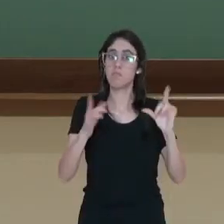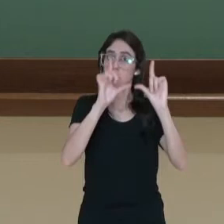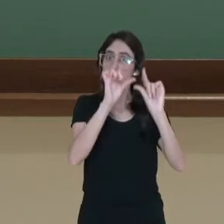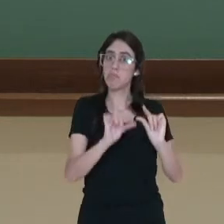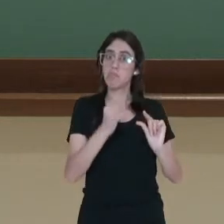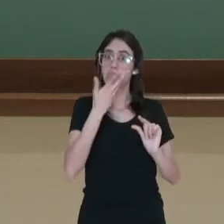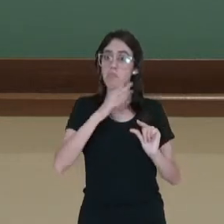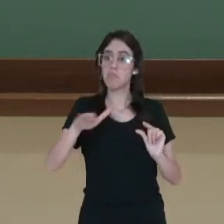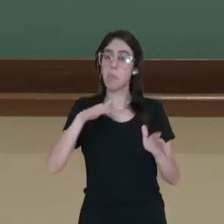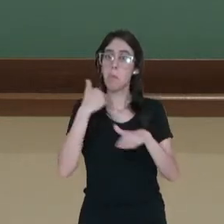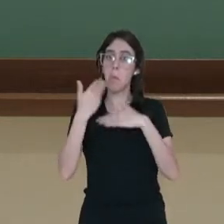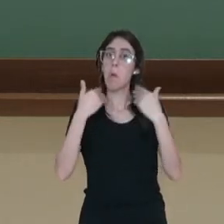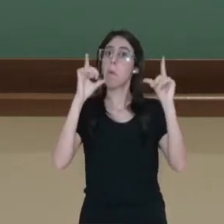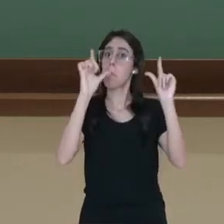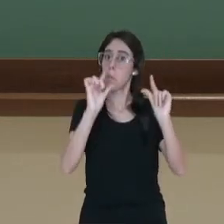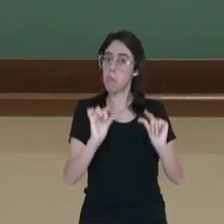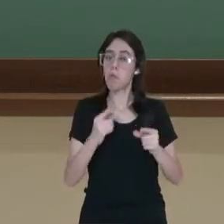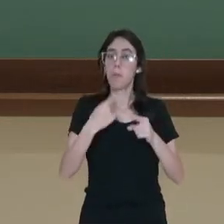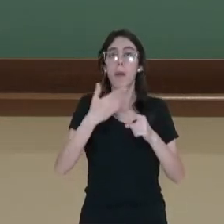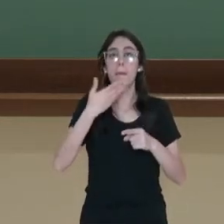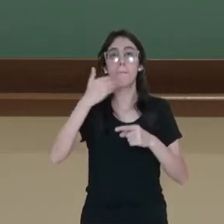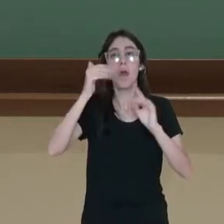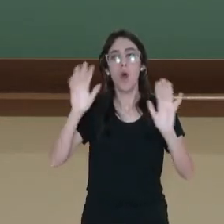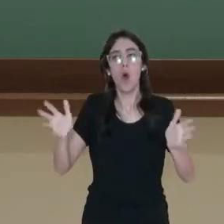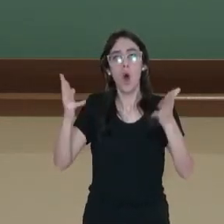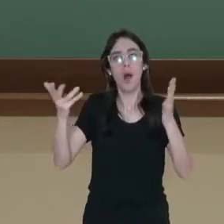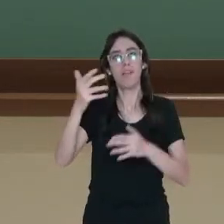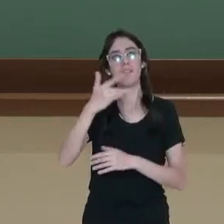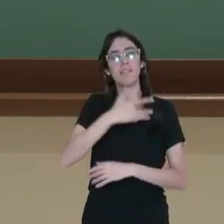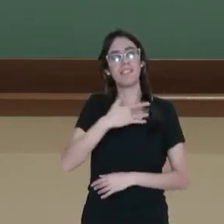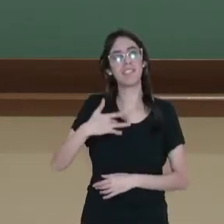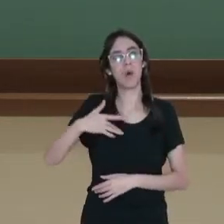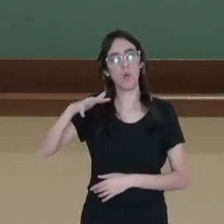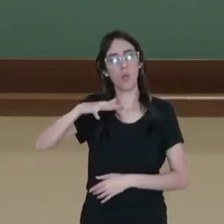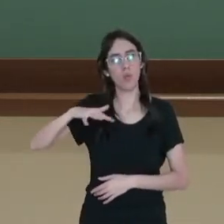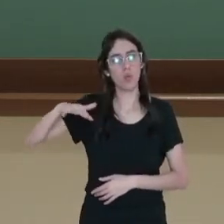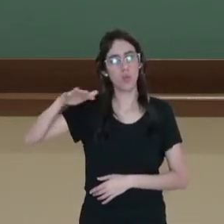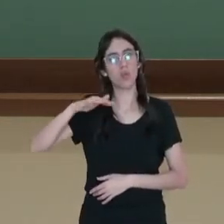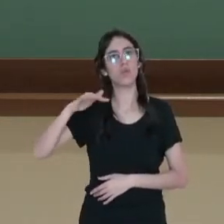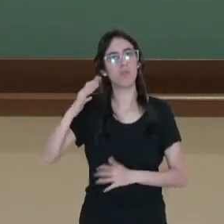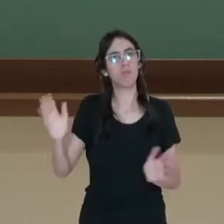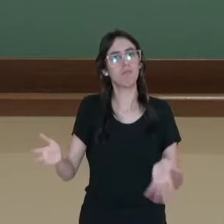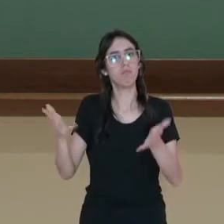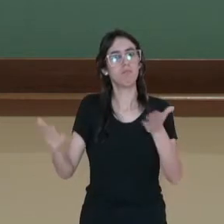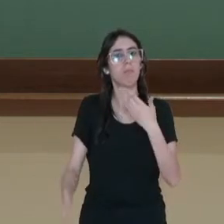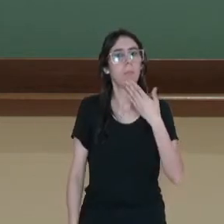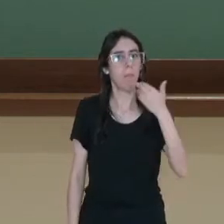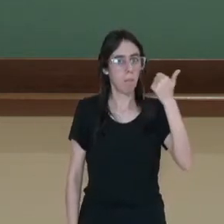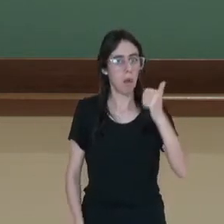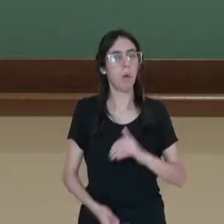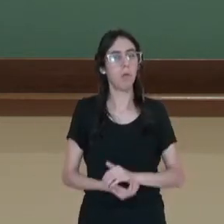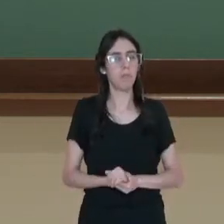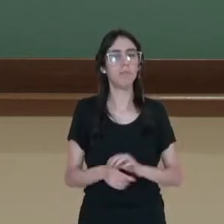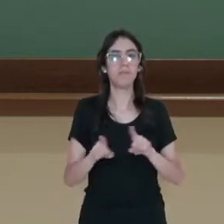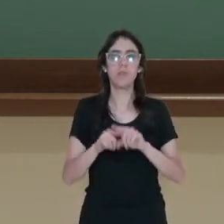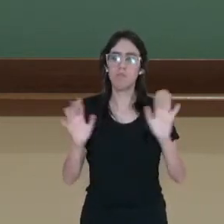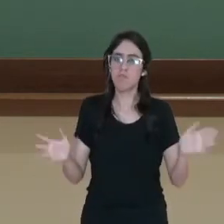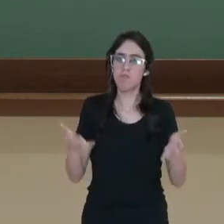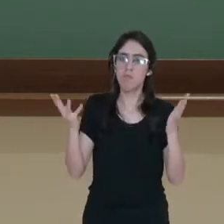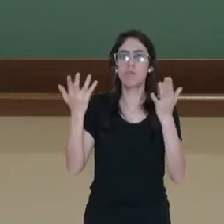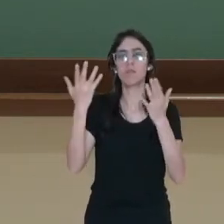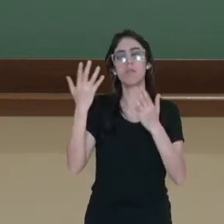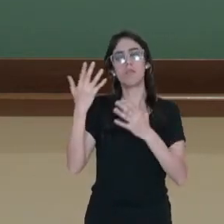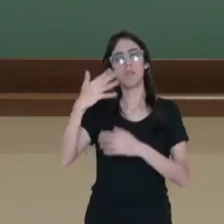numa aposta aí de melhoria da saúde básica, da atenção básica à saúde, incentiva programas aí de